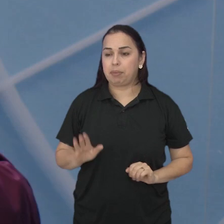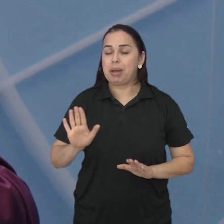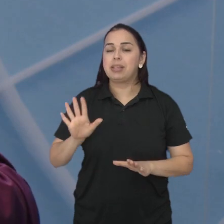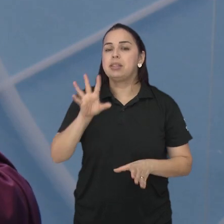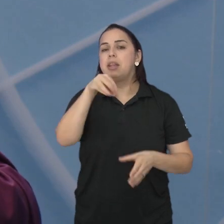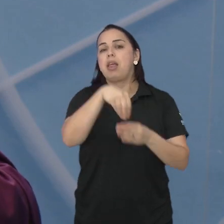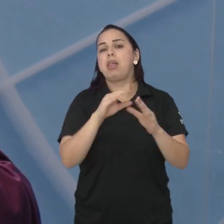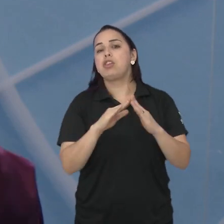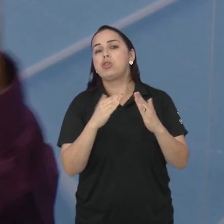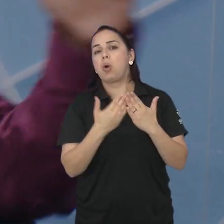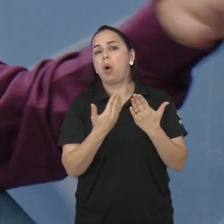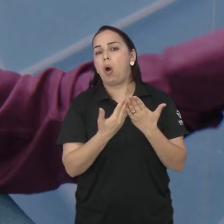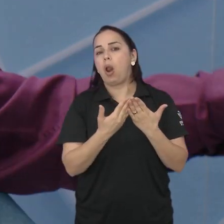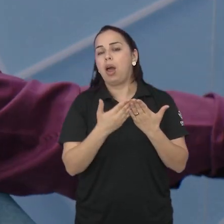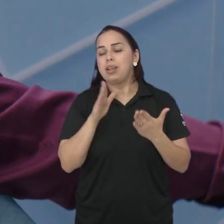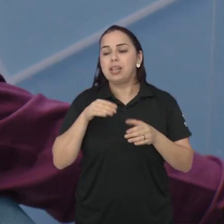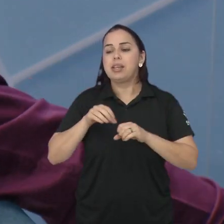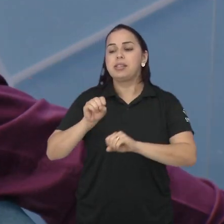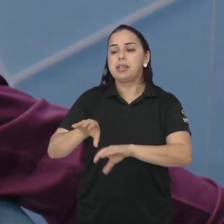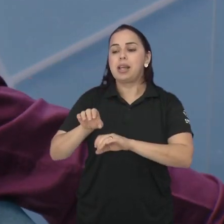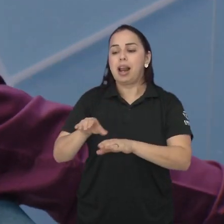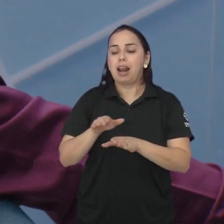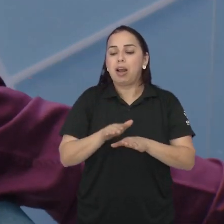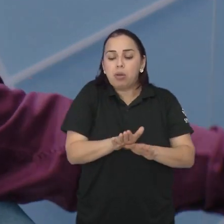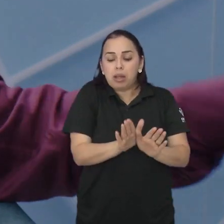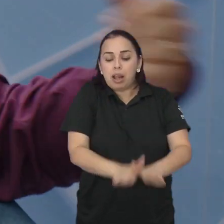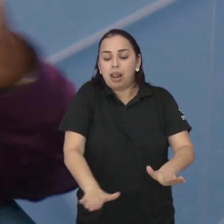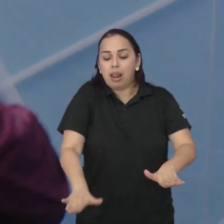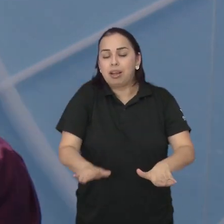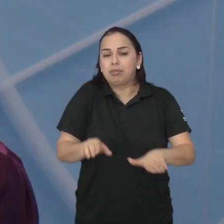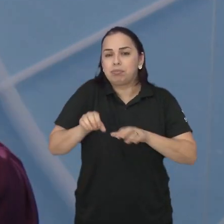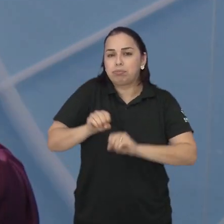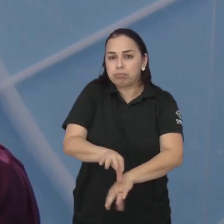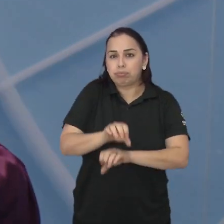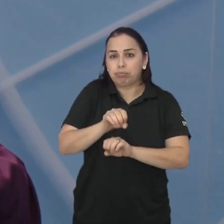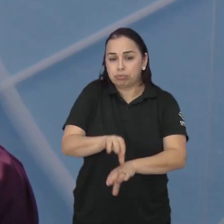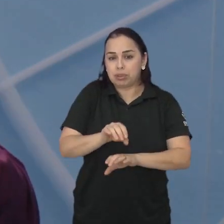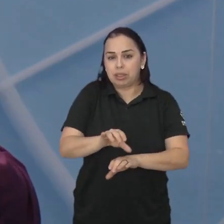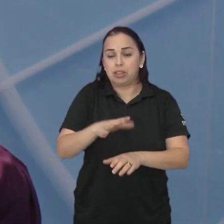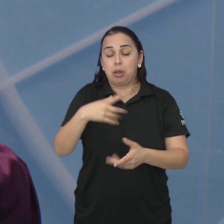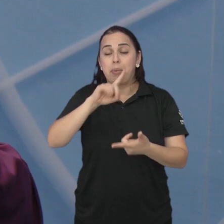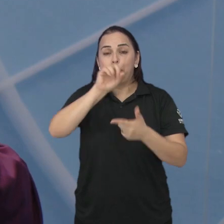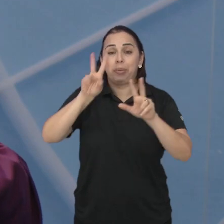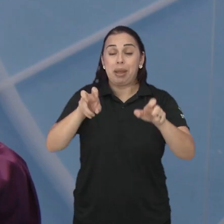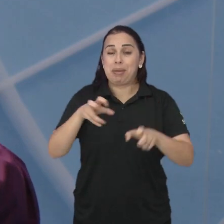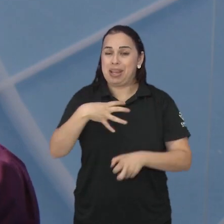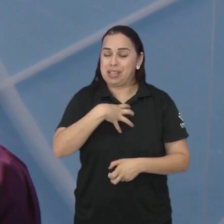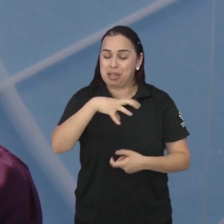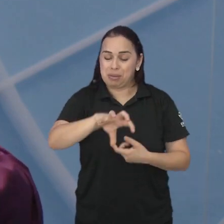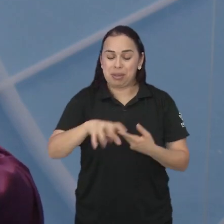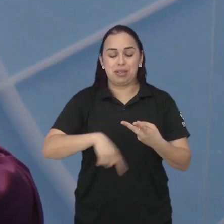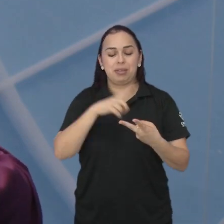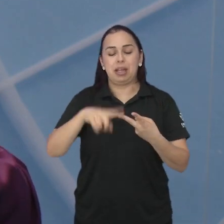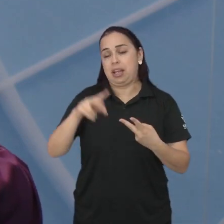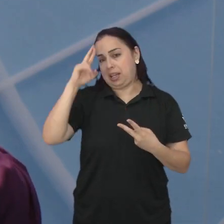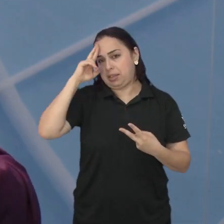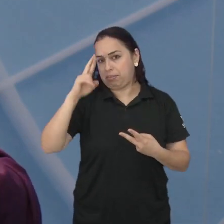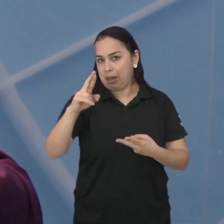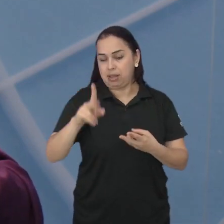escola. Você vai começar lá atrás, lá de baixo, trabalhar humanização, empatia,